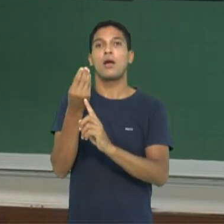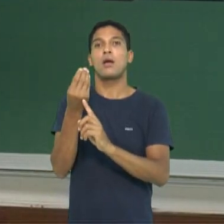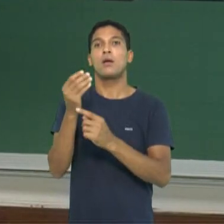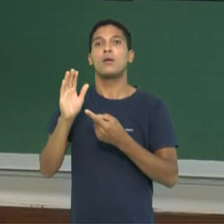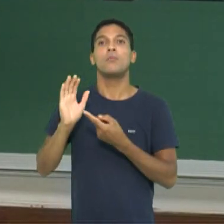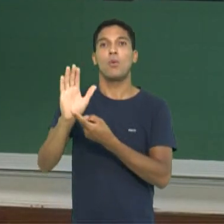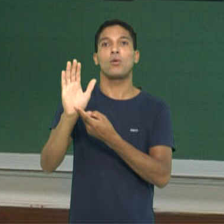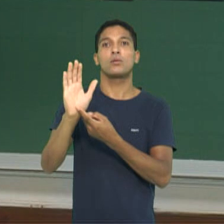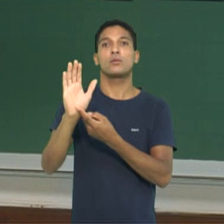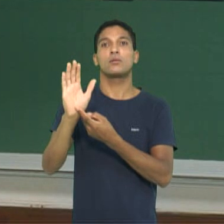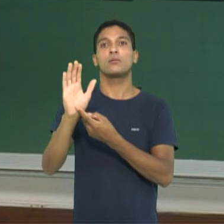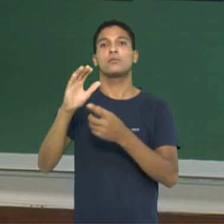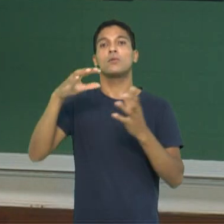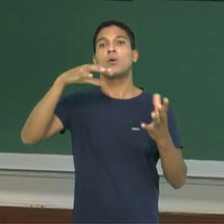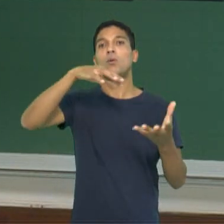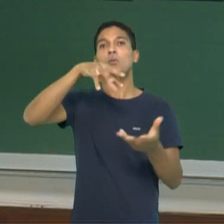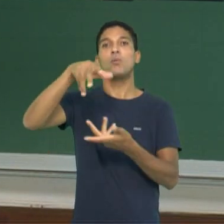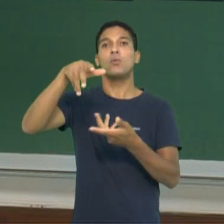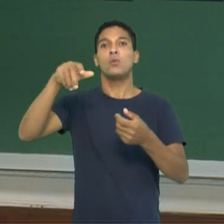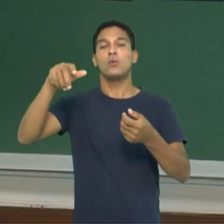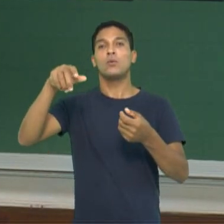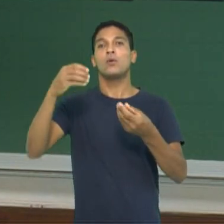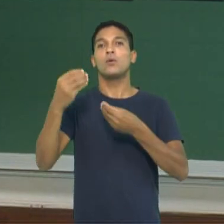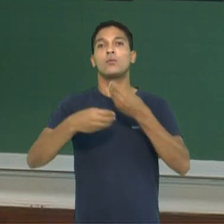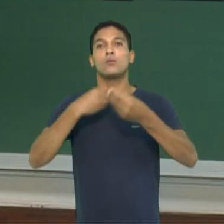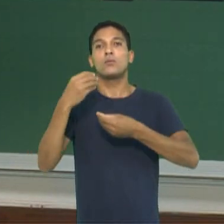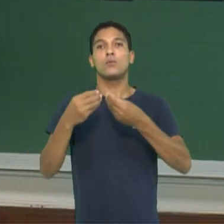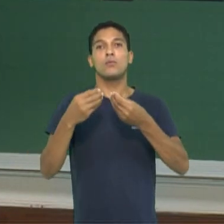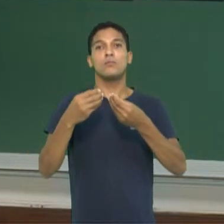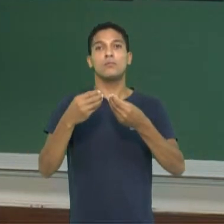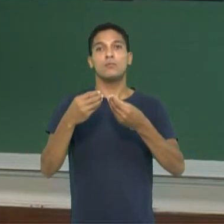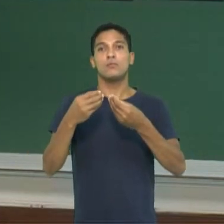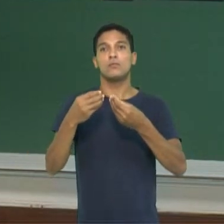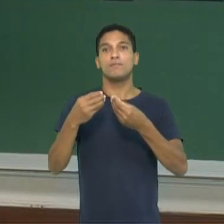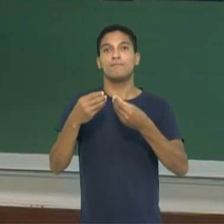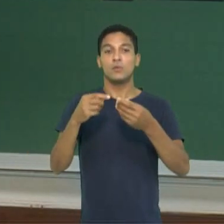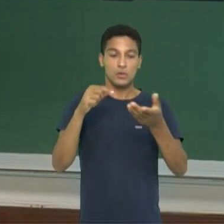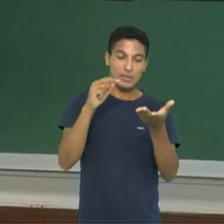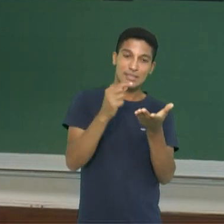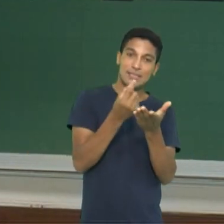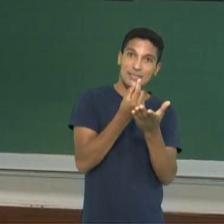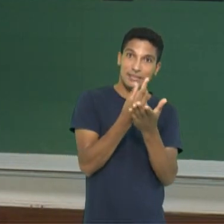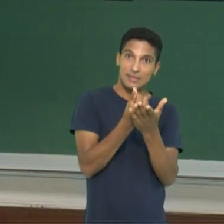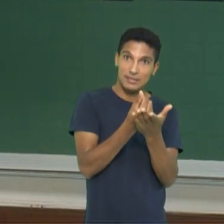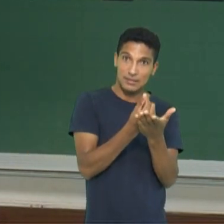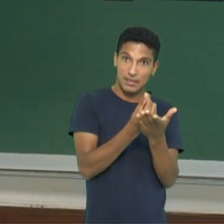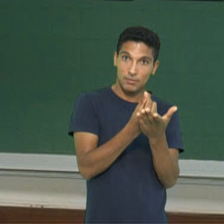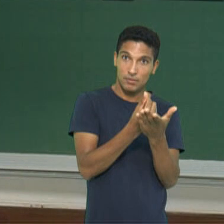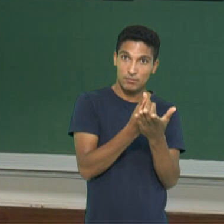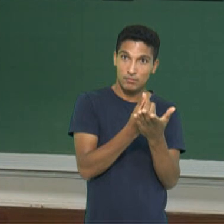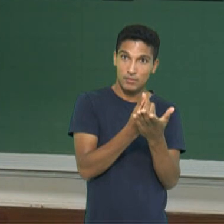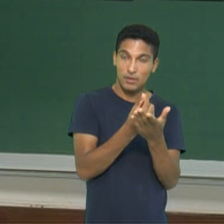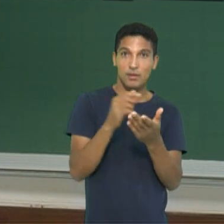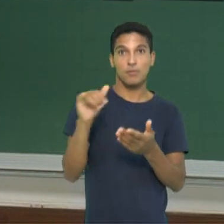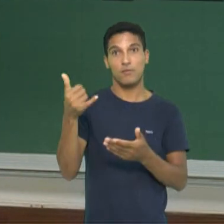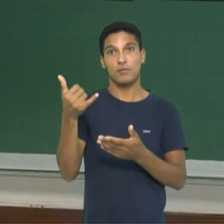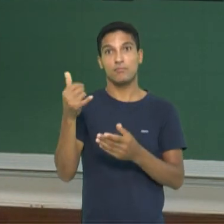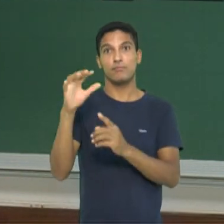visões de mundo, para te tornar um defensor do sistema, para te tornar um consumidor